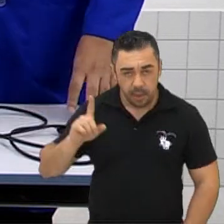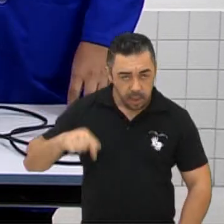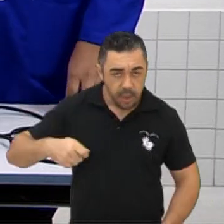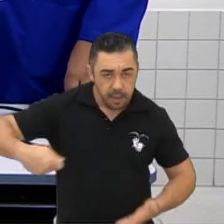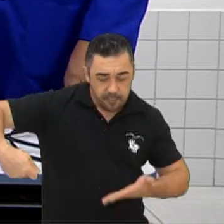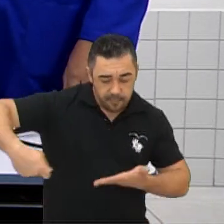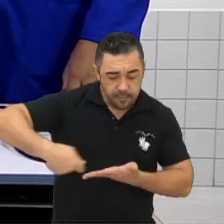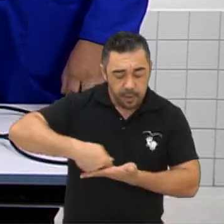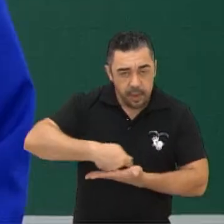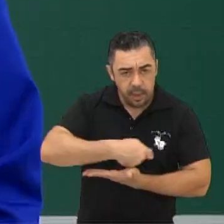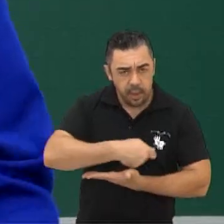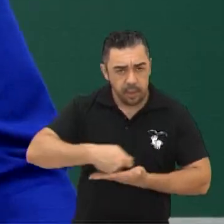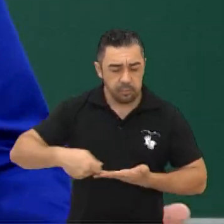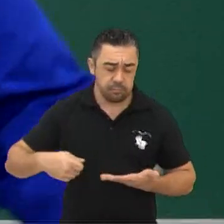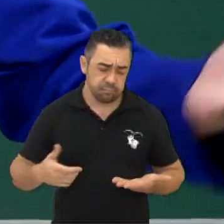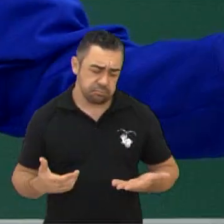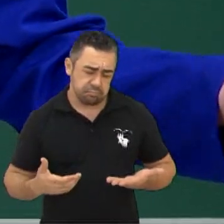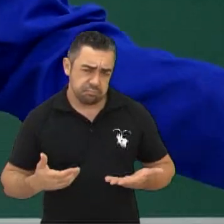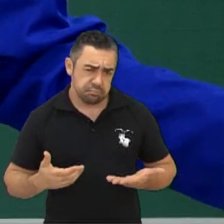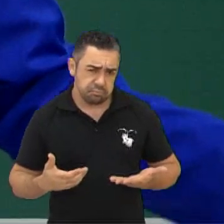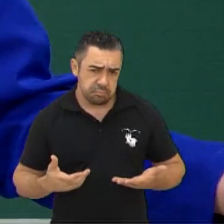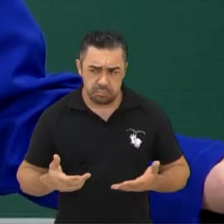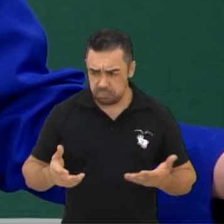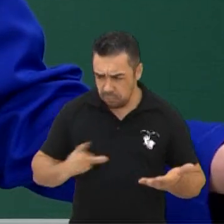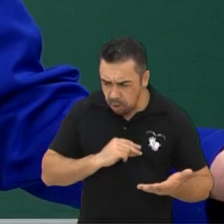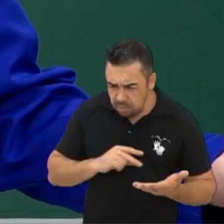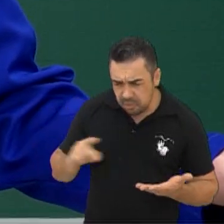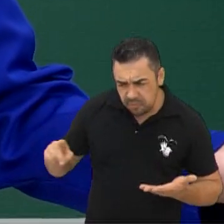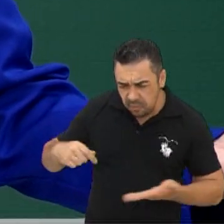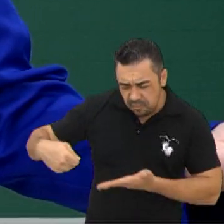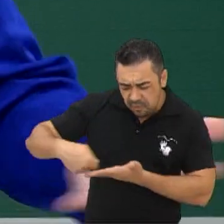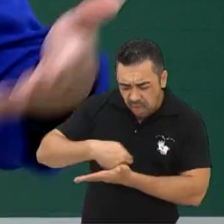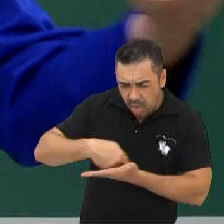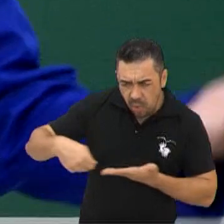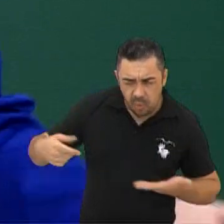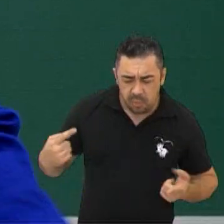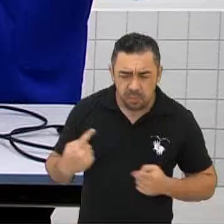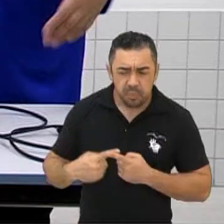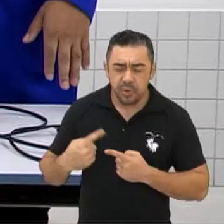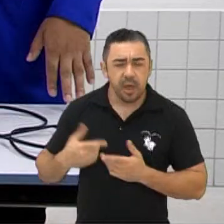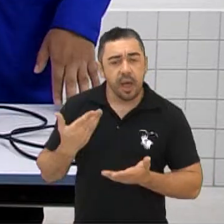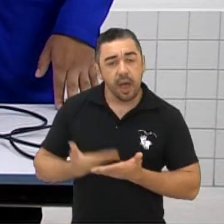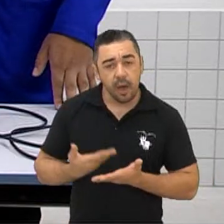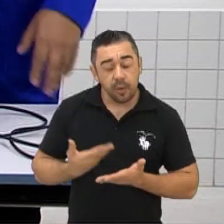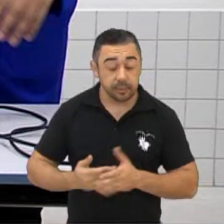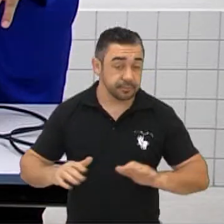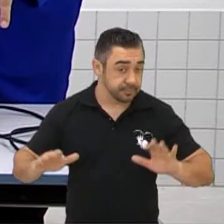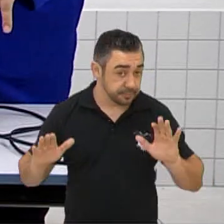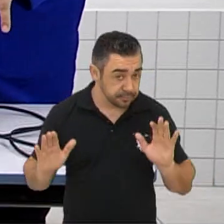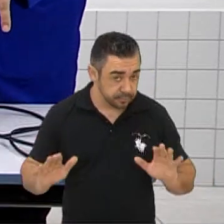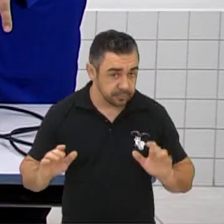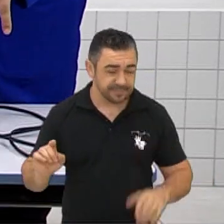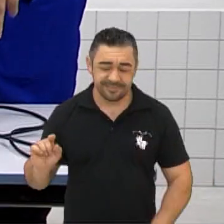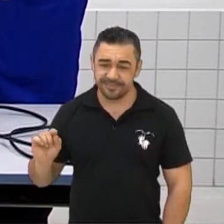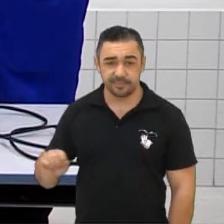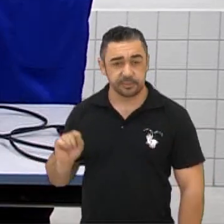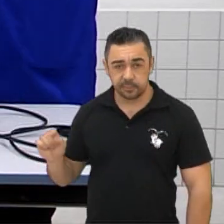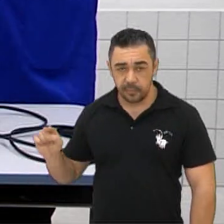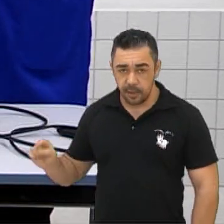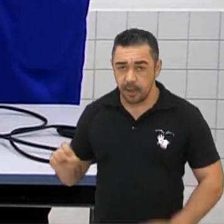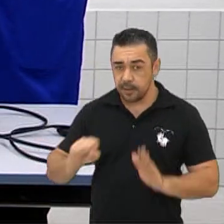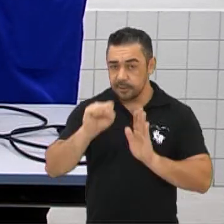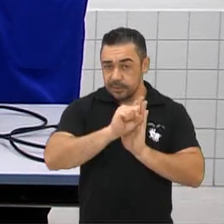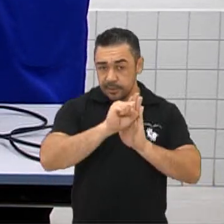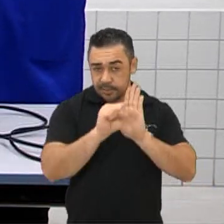ferro de passar roupa. Você fala, pô, professor, por que você trouxe um ferro de passar roupa para uma aula? Bom, é que no